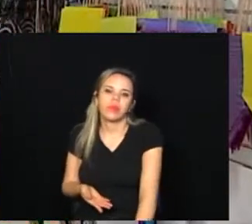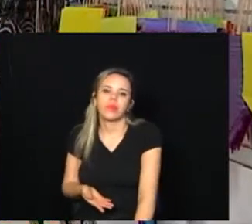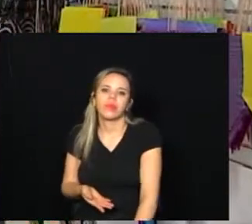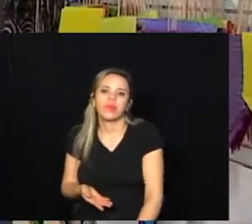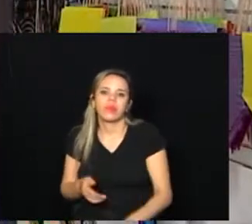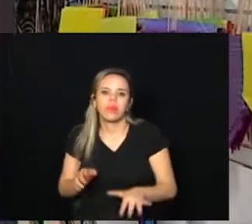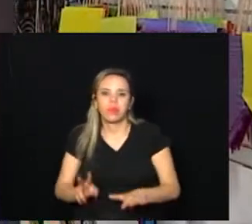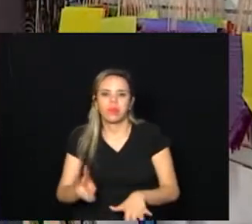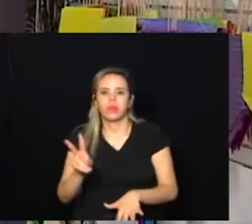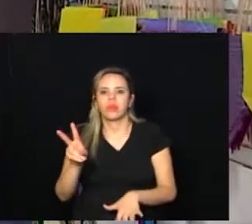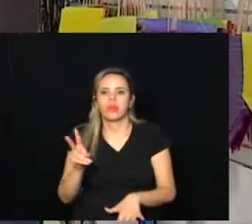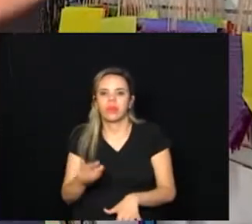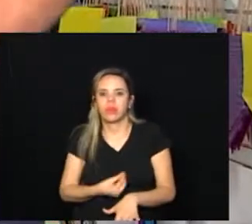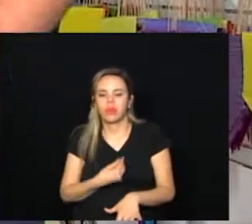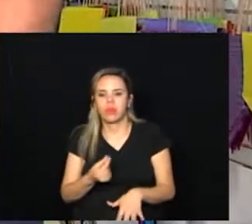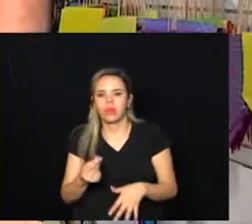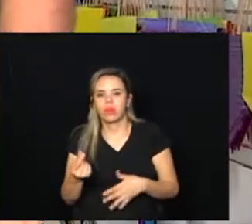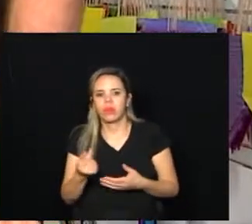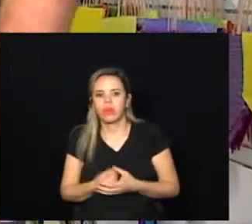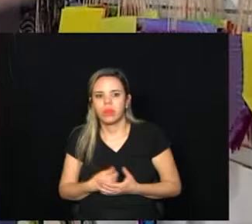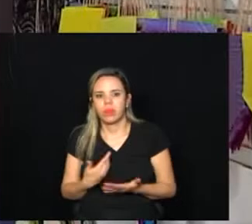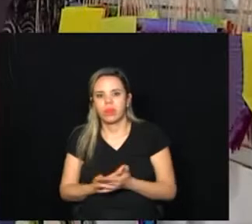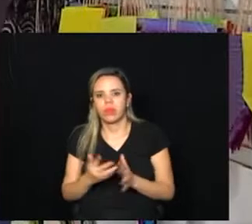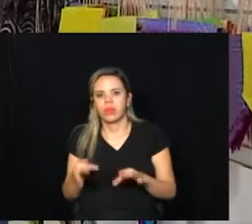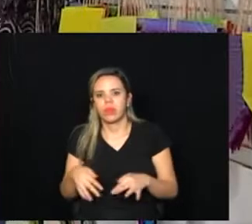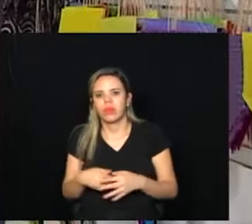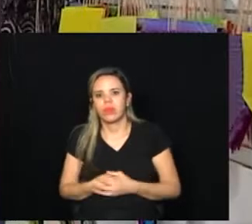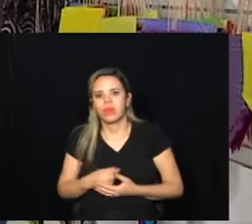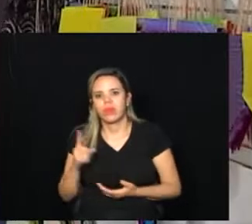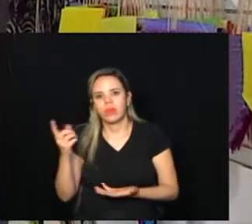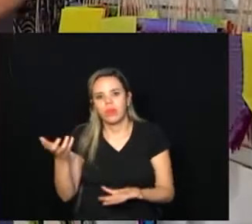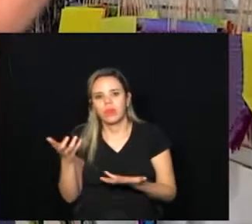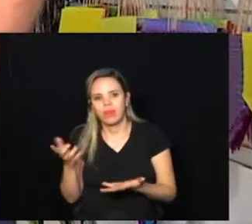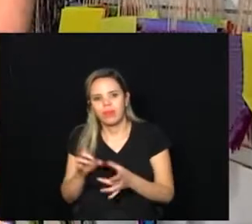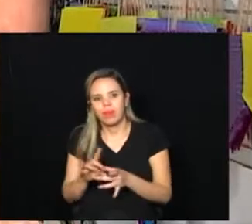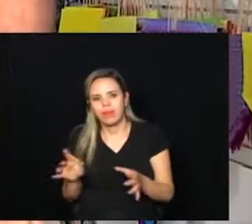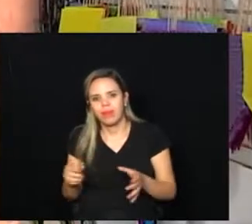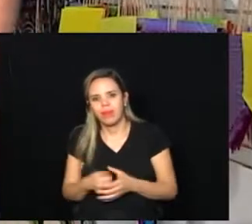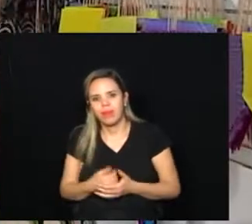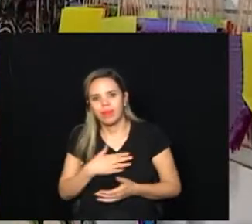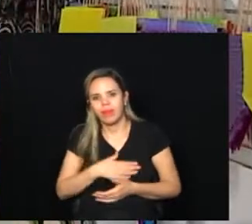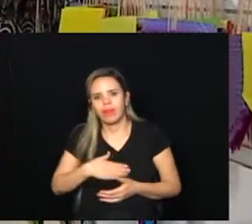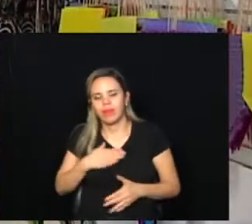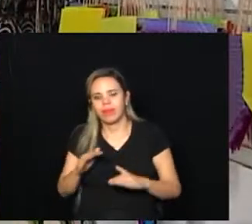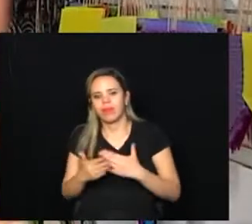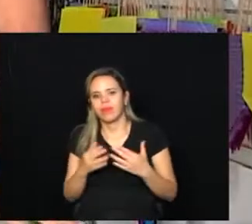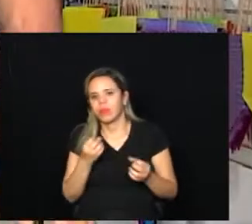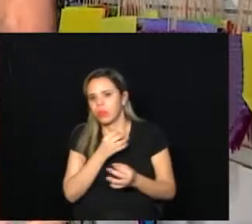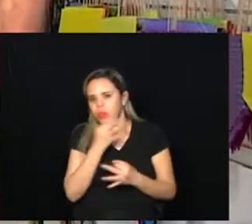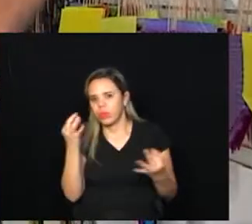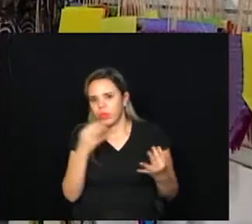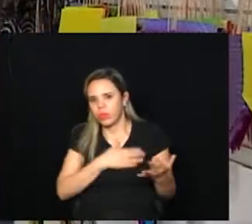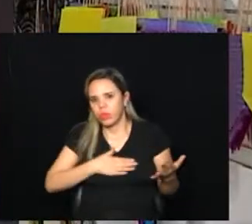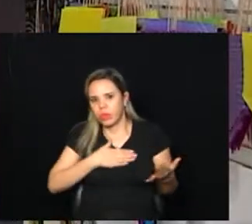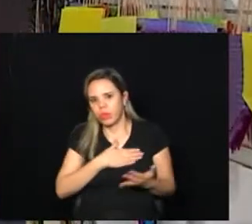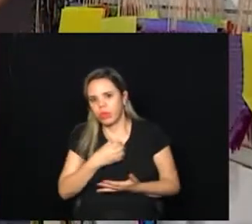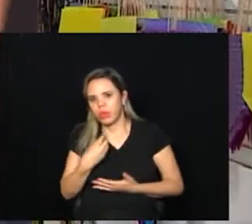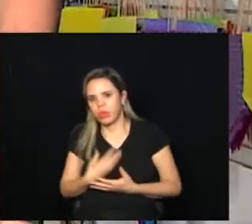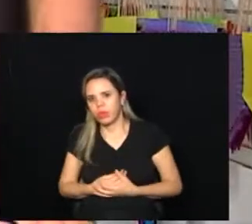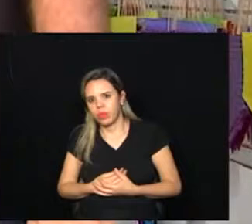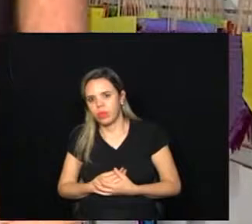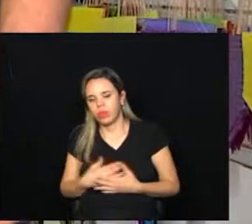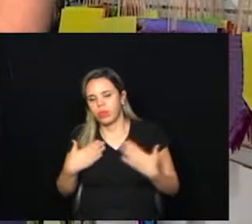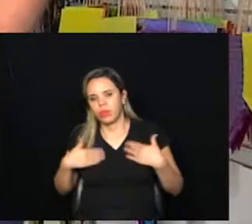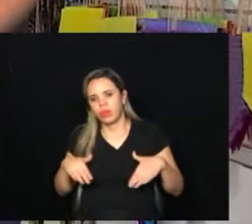ficar aqui ainda muito bom tempo ainda. Até o fim? Até o fim, se Deus quiser. Porque eu gosto desse bairro é muito gostoso. É um